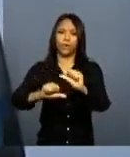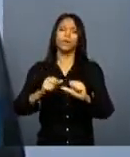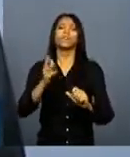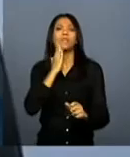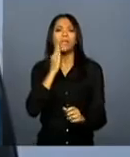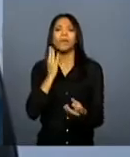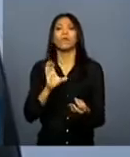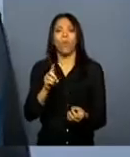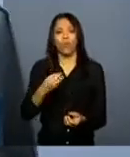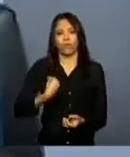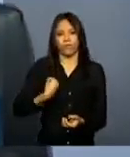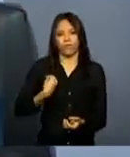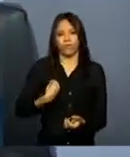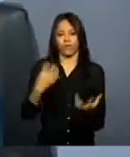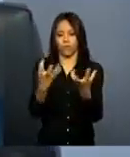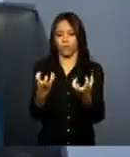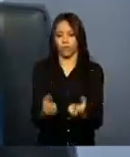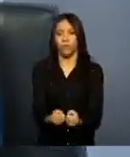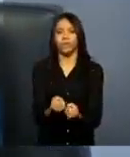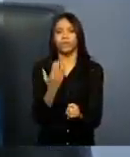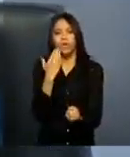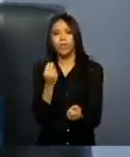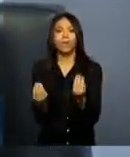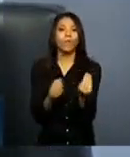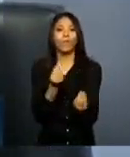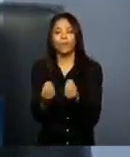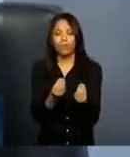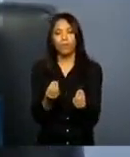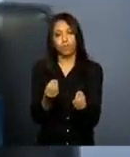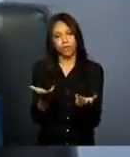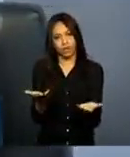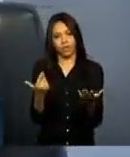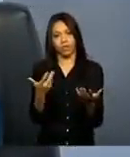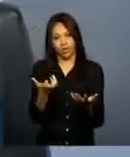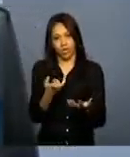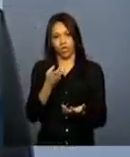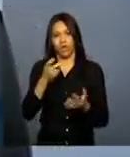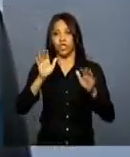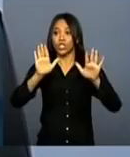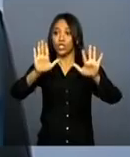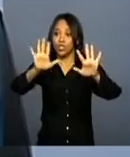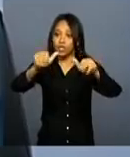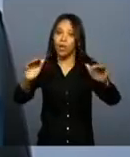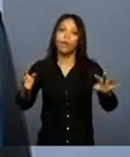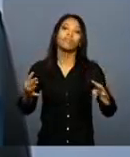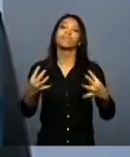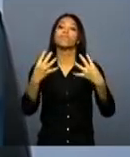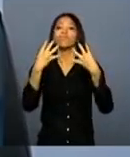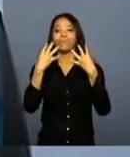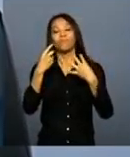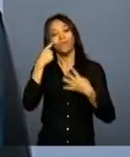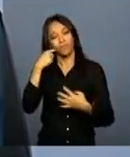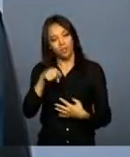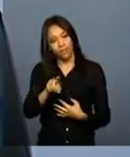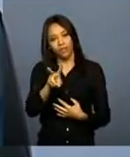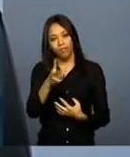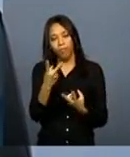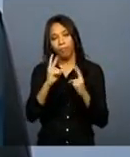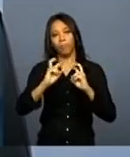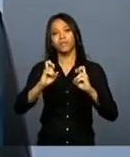de mostrar que é possível, de mostrar que nós estamos fazendo isso aqui. Eu queria convocar todos aí para olhar os nossos